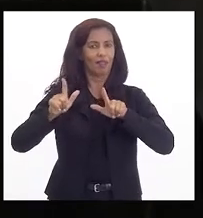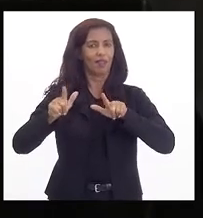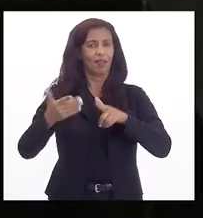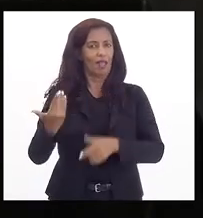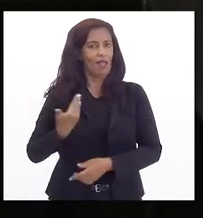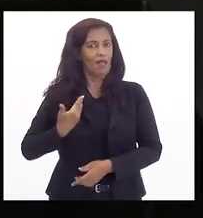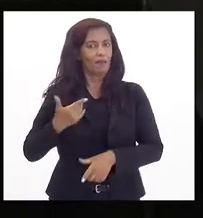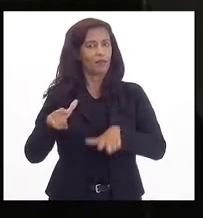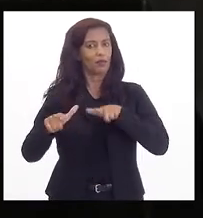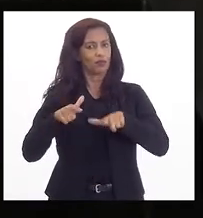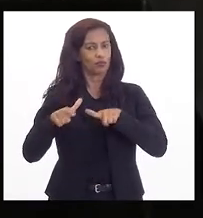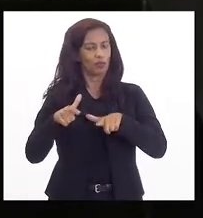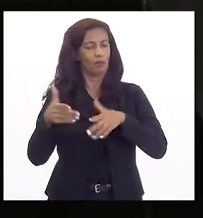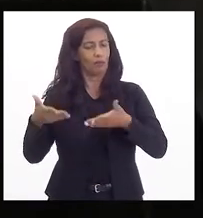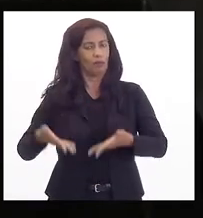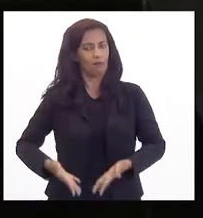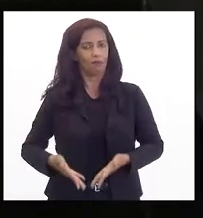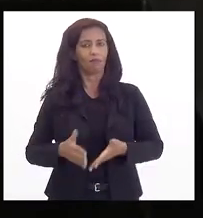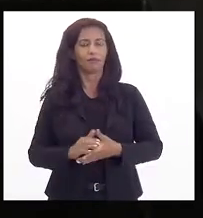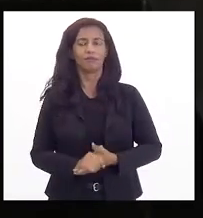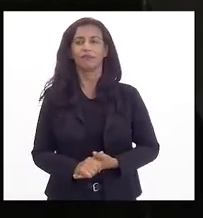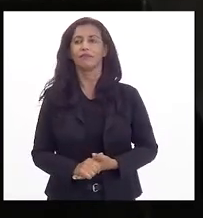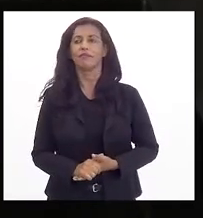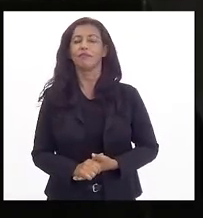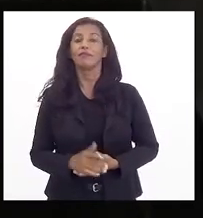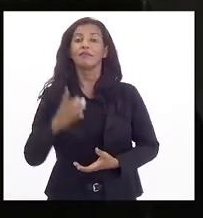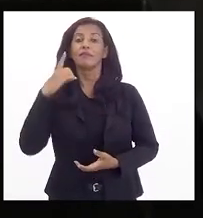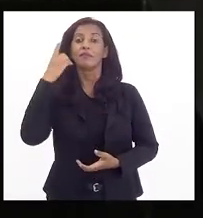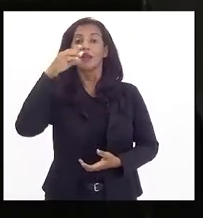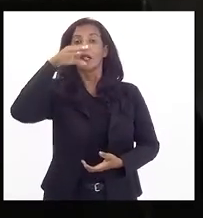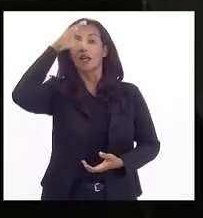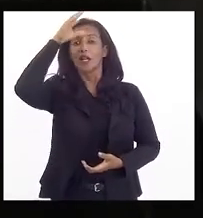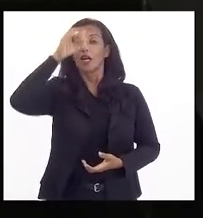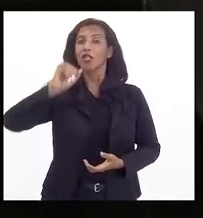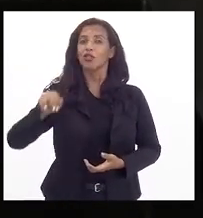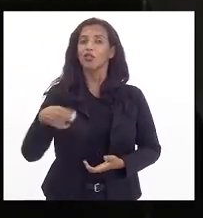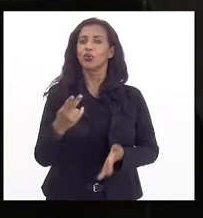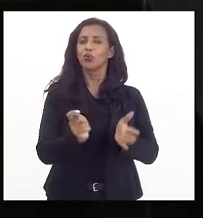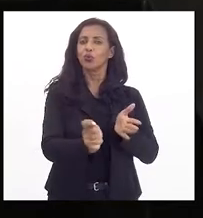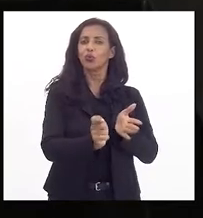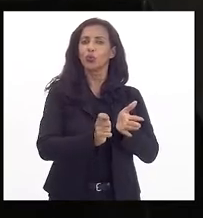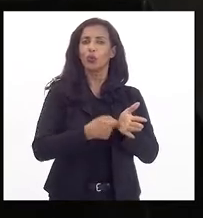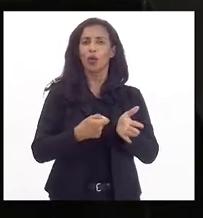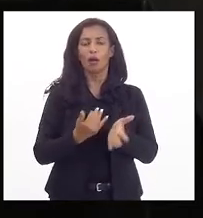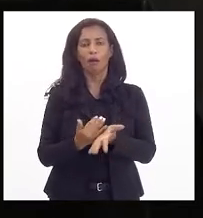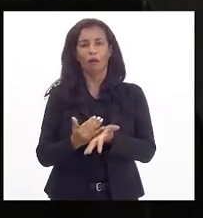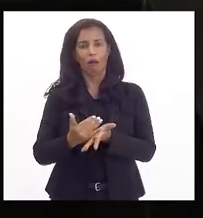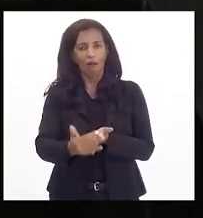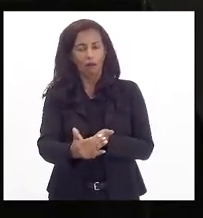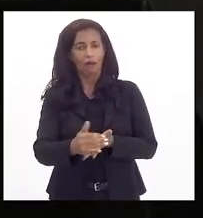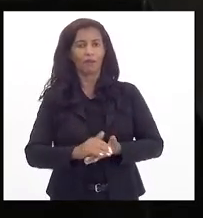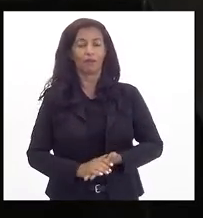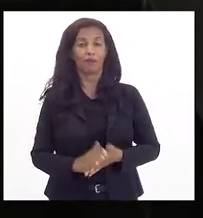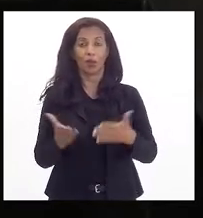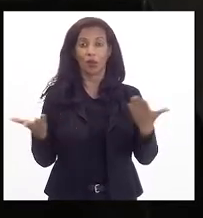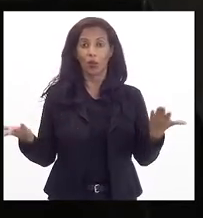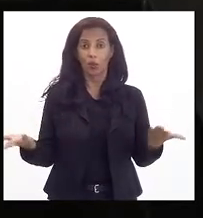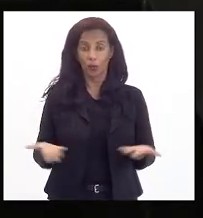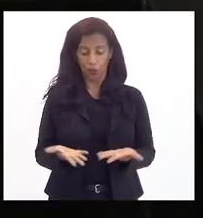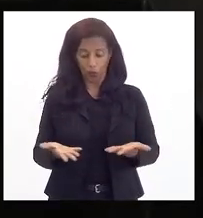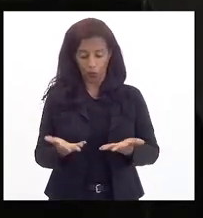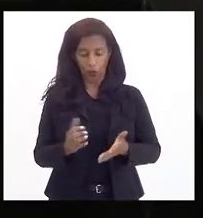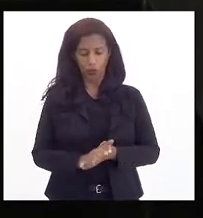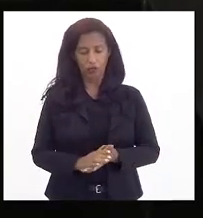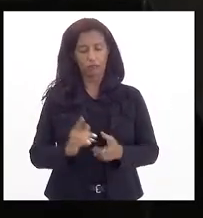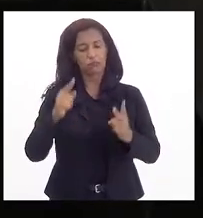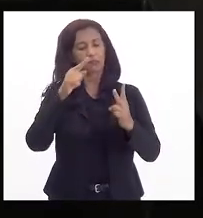trabalho aqui do Parlamento Fluminense. Deputada Tia Ju, me inscrevo mais uma vez neste expediente inicial hoje para